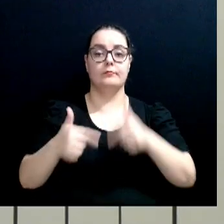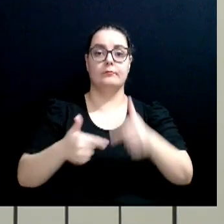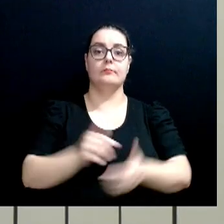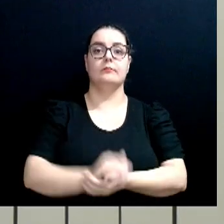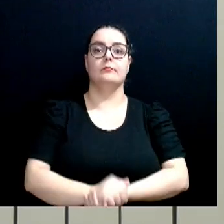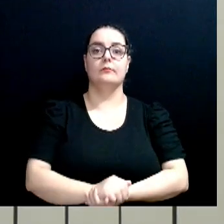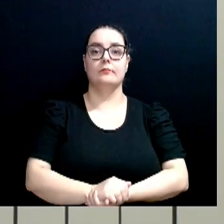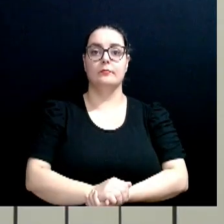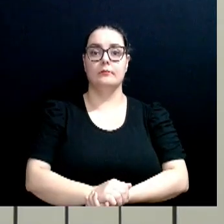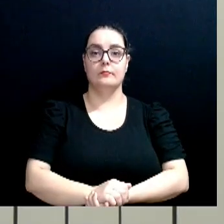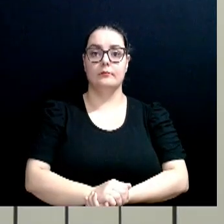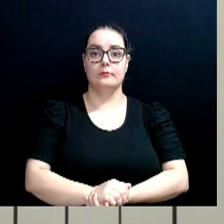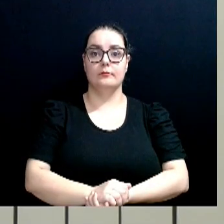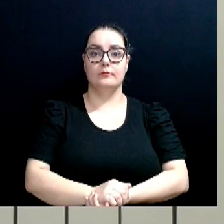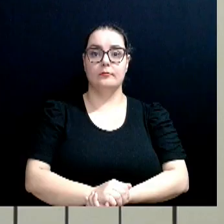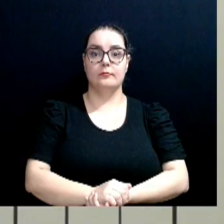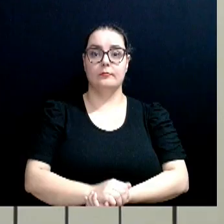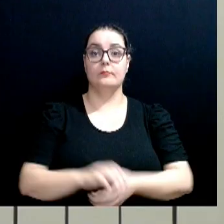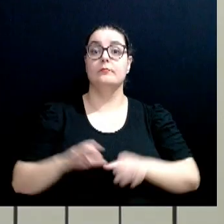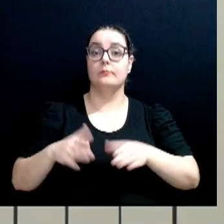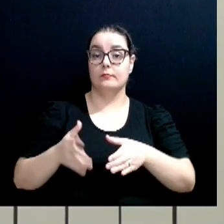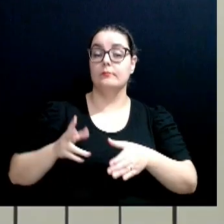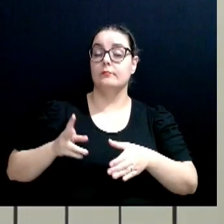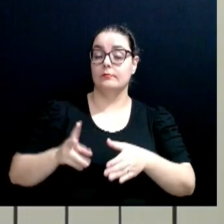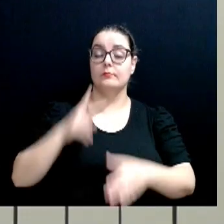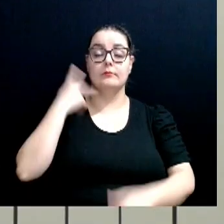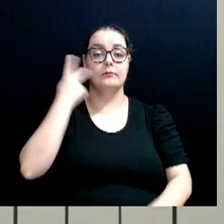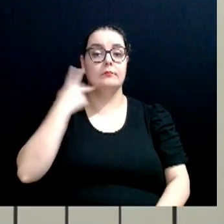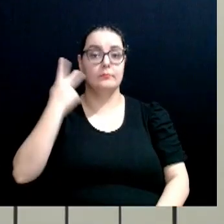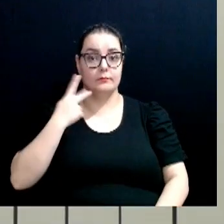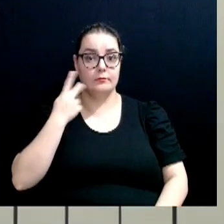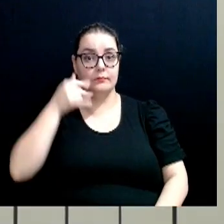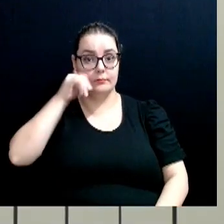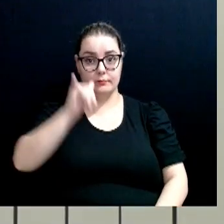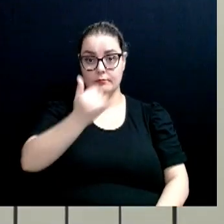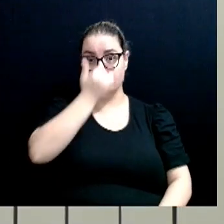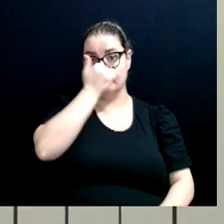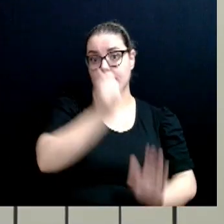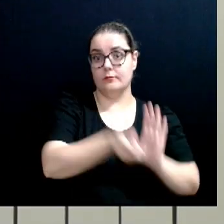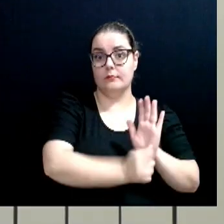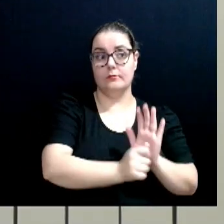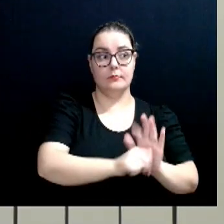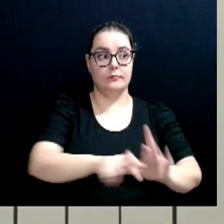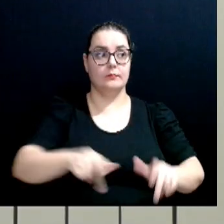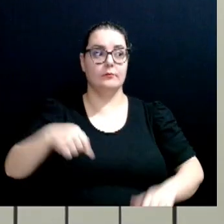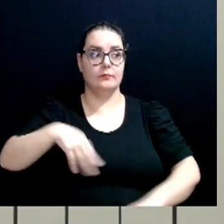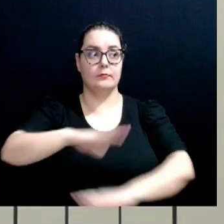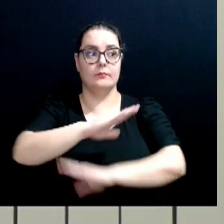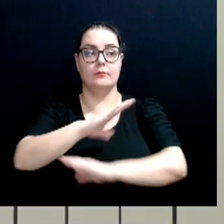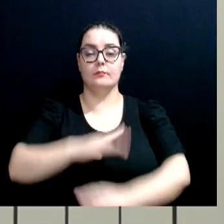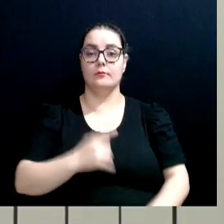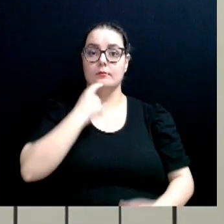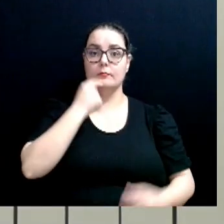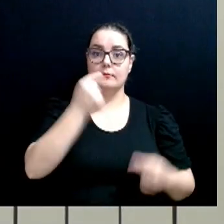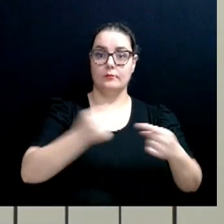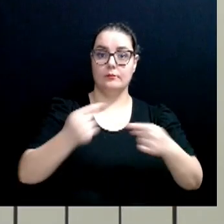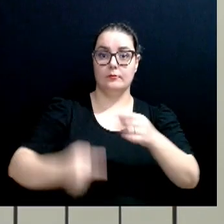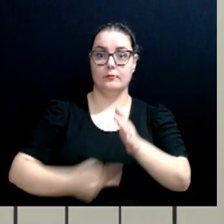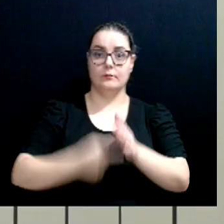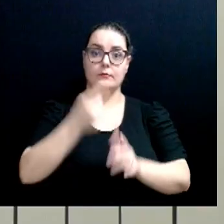A Comissão de Políticas de Prevenção às Drogas aqui da Câmara de Campinas debateu neste primeiro